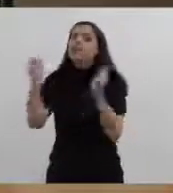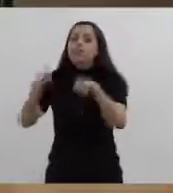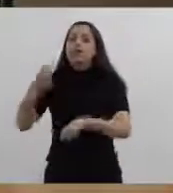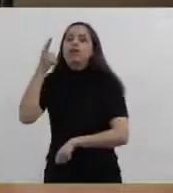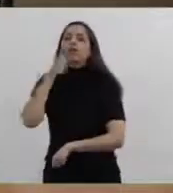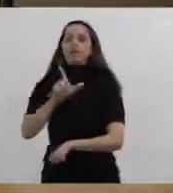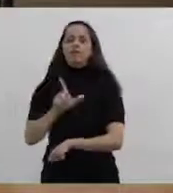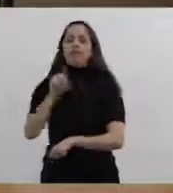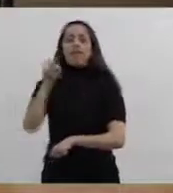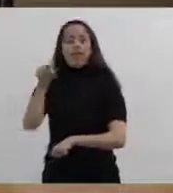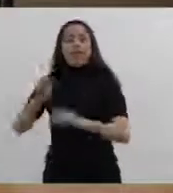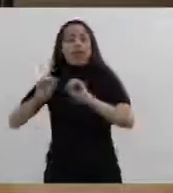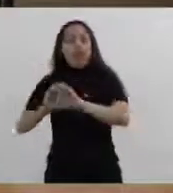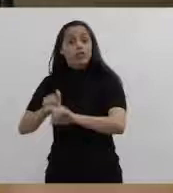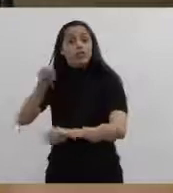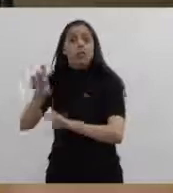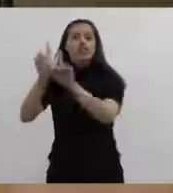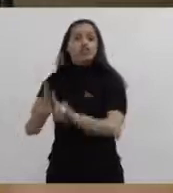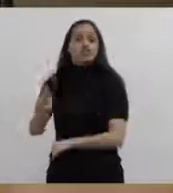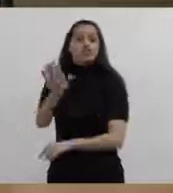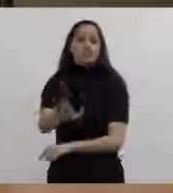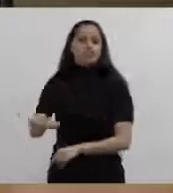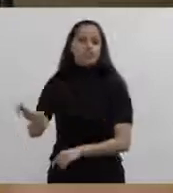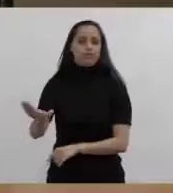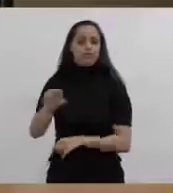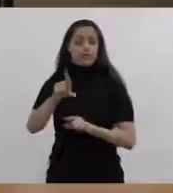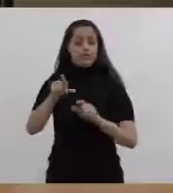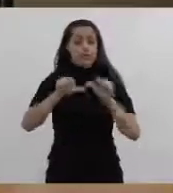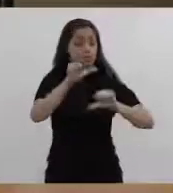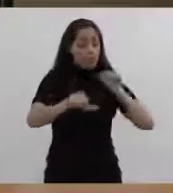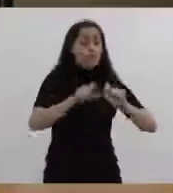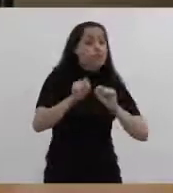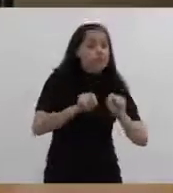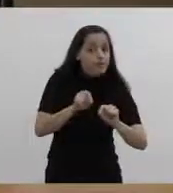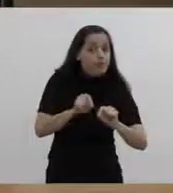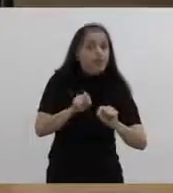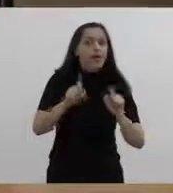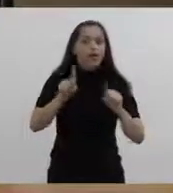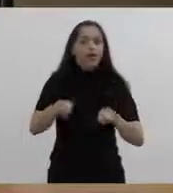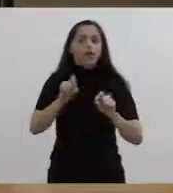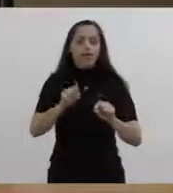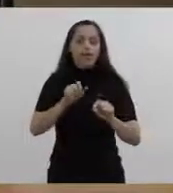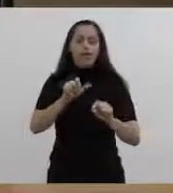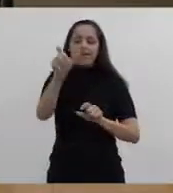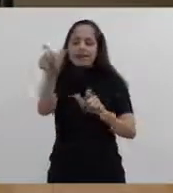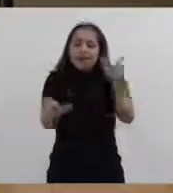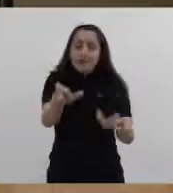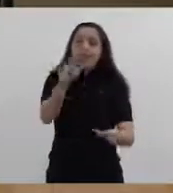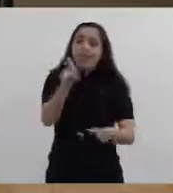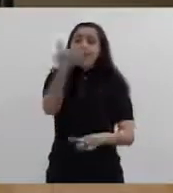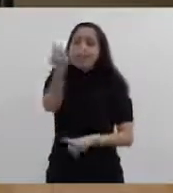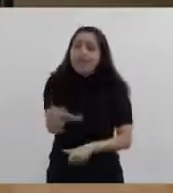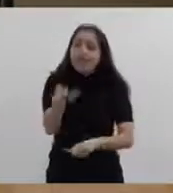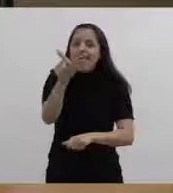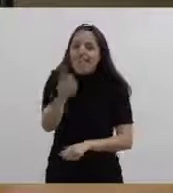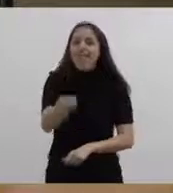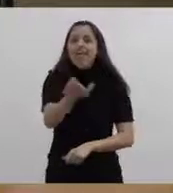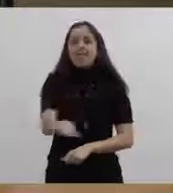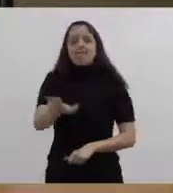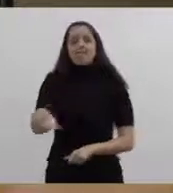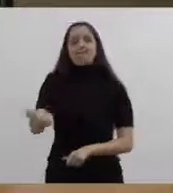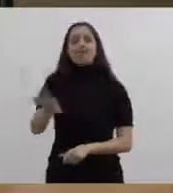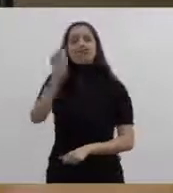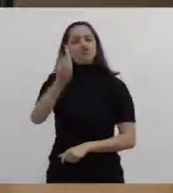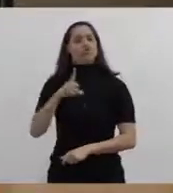conseguir e no que a criança tem. A educação é um direito e deve ser procurado. O que muda aqui é o sujeito.